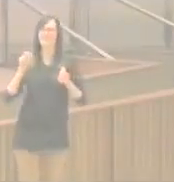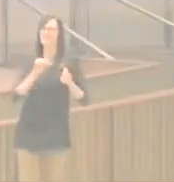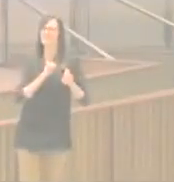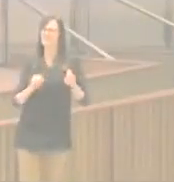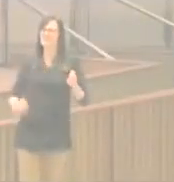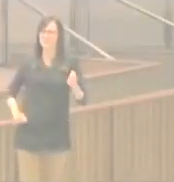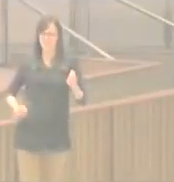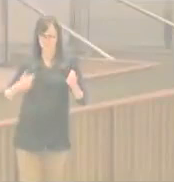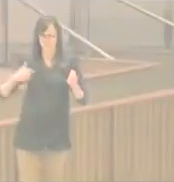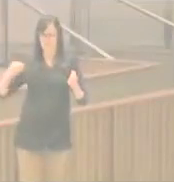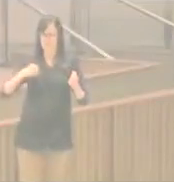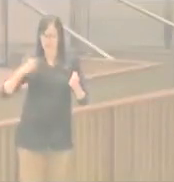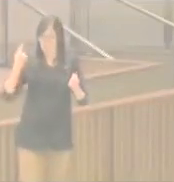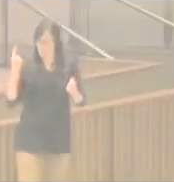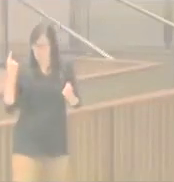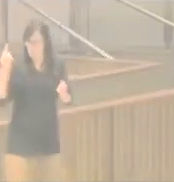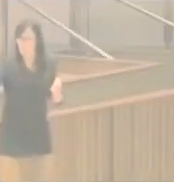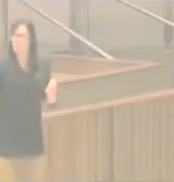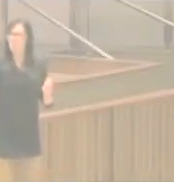ti.